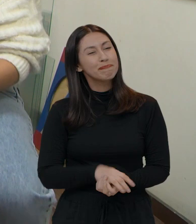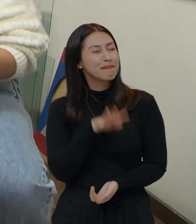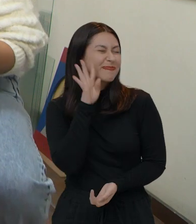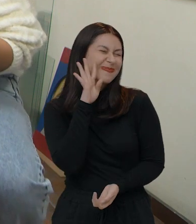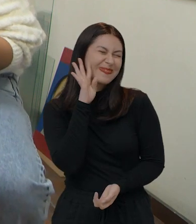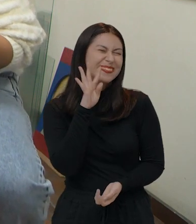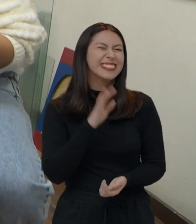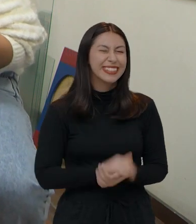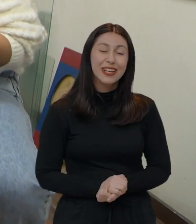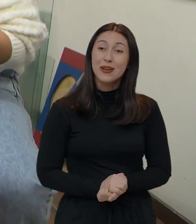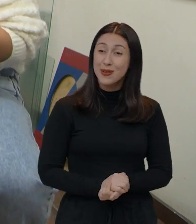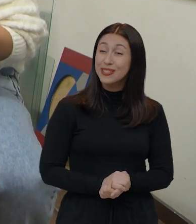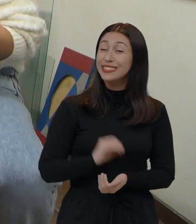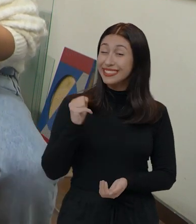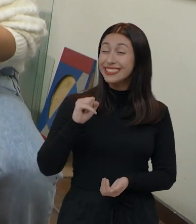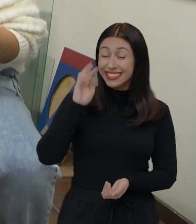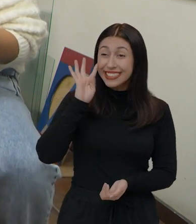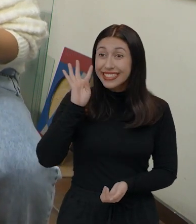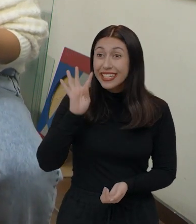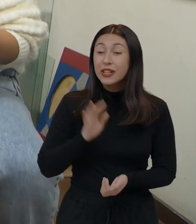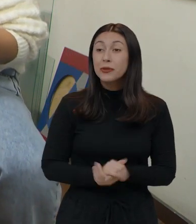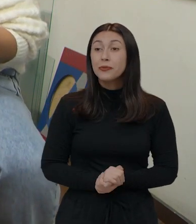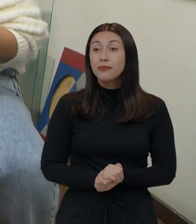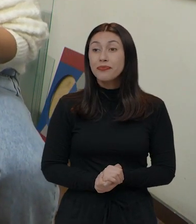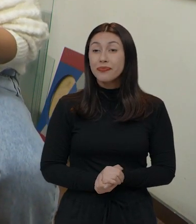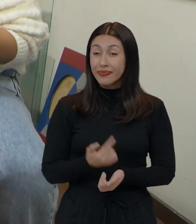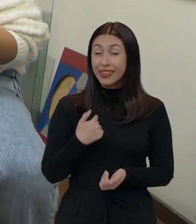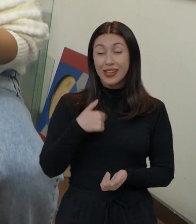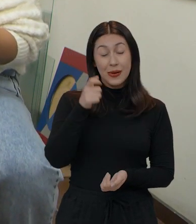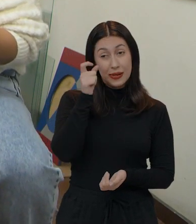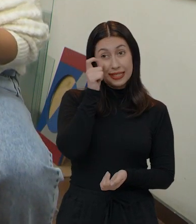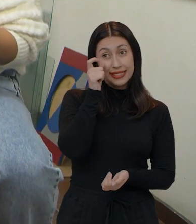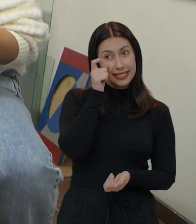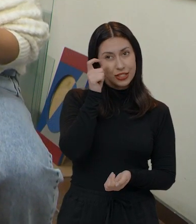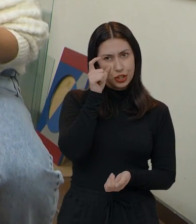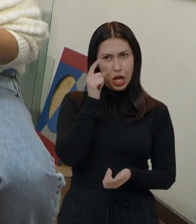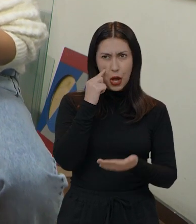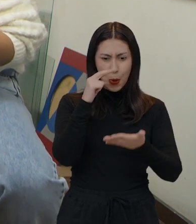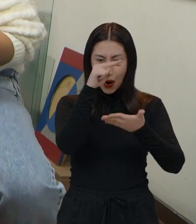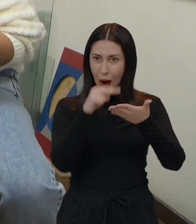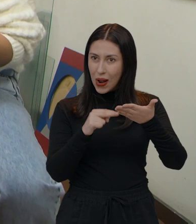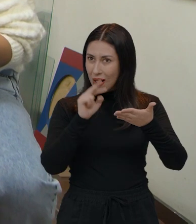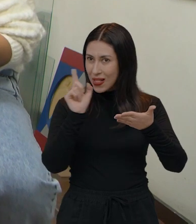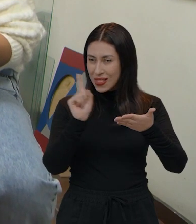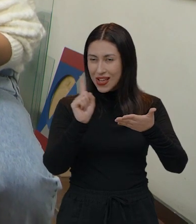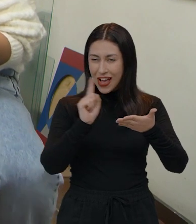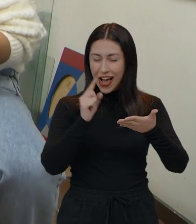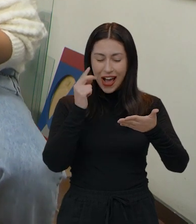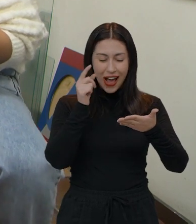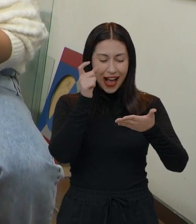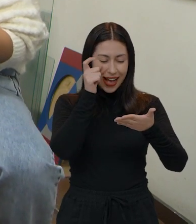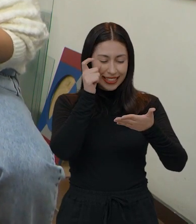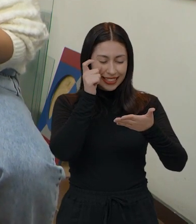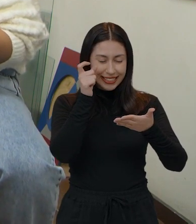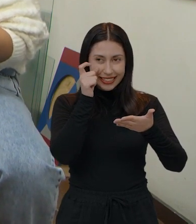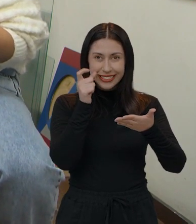bacana isso aí. Pô, muito legal. Eu trouxe, gente, eu assisti, né? Não foi nem escrito que eu peguei.